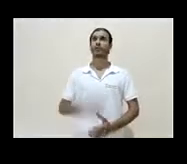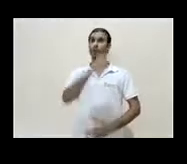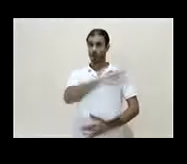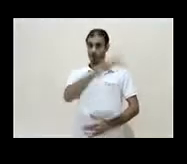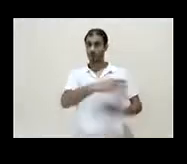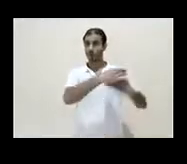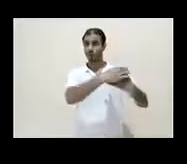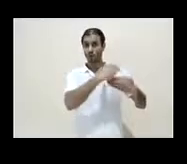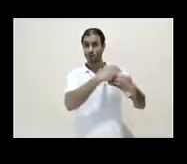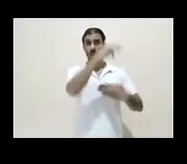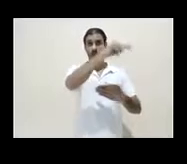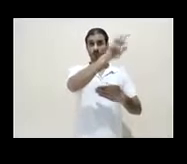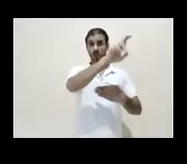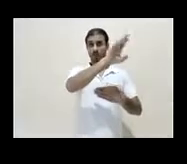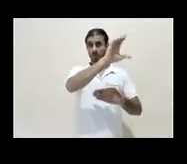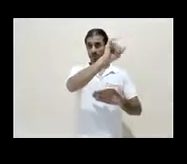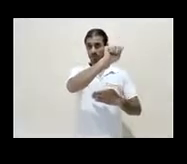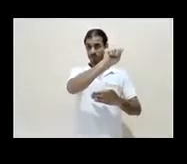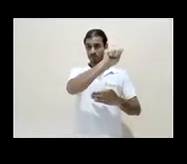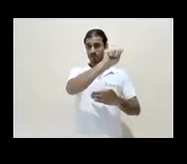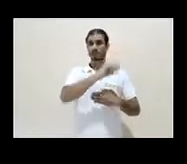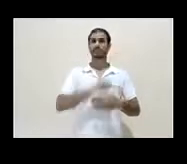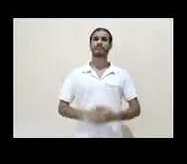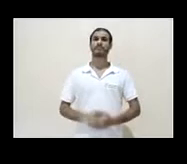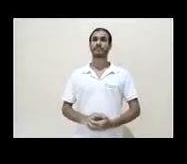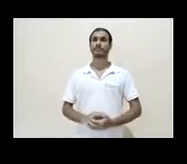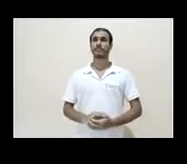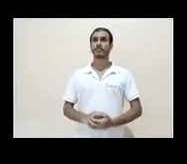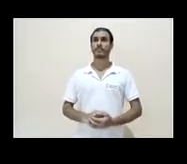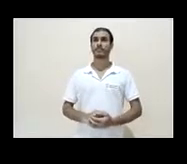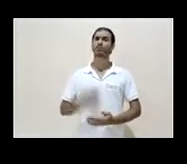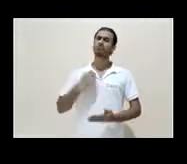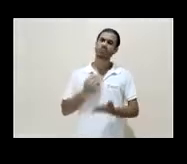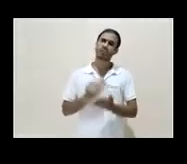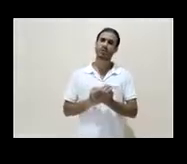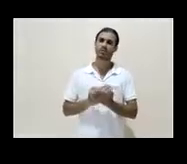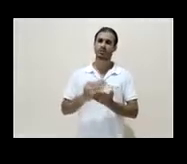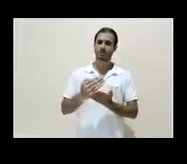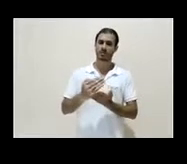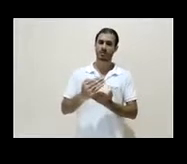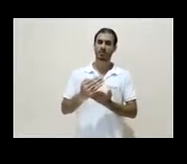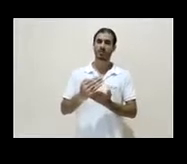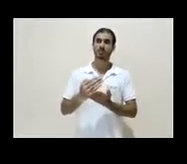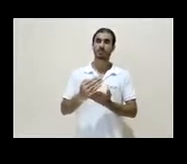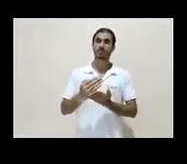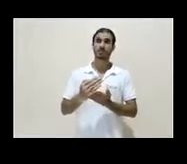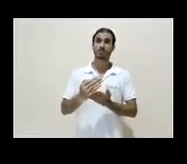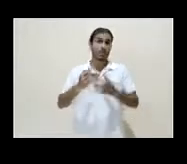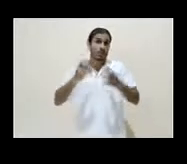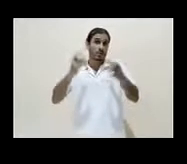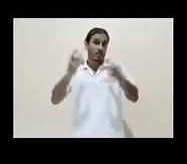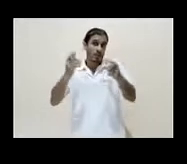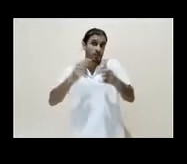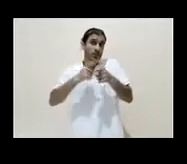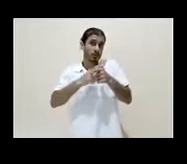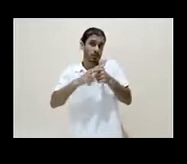Gonçalves de Oliveira, e a gente partiu da seguinte situação, né? O problema, né?